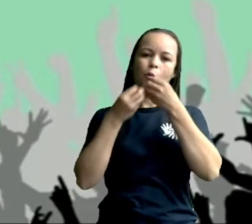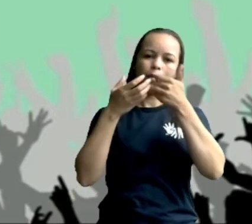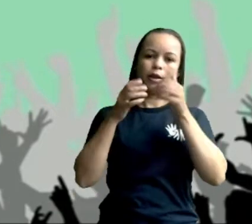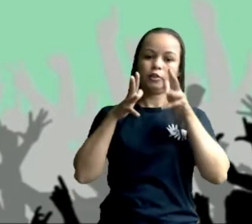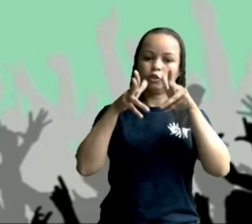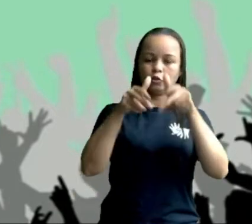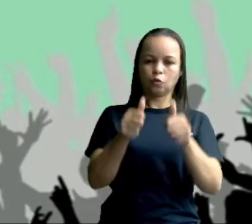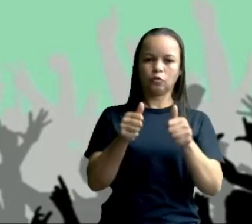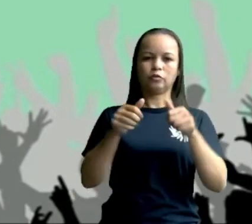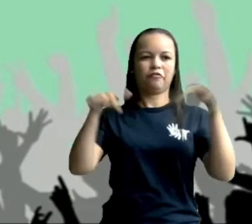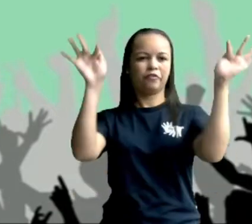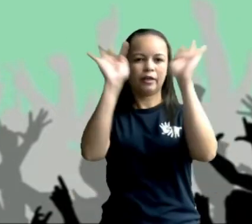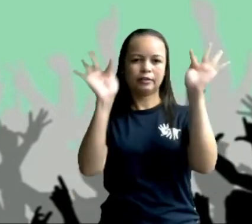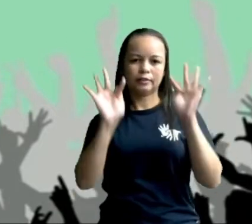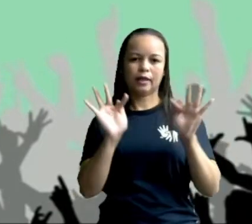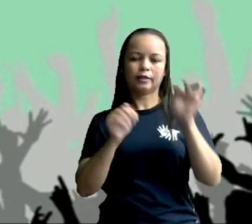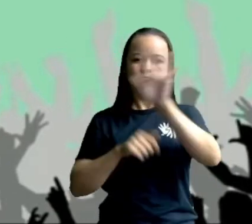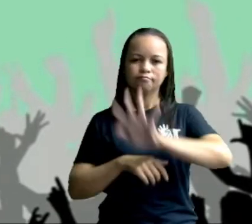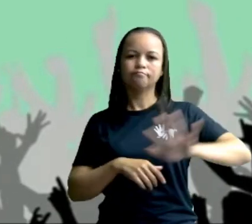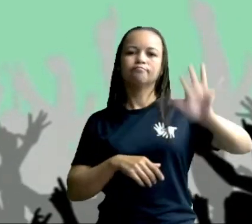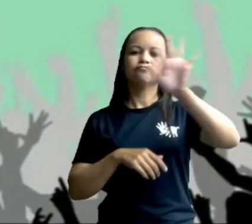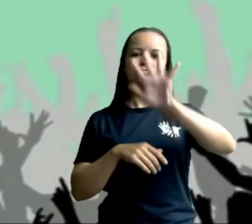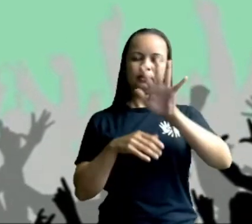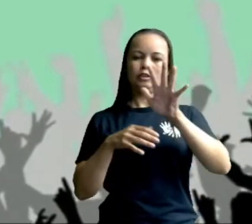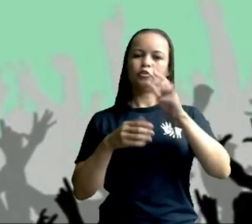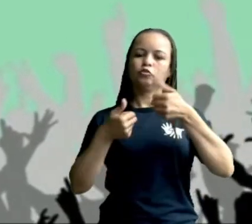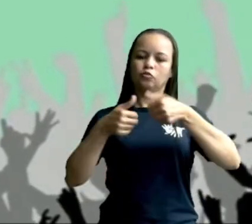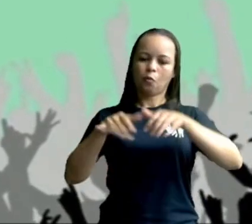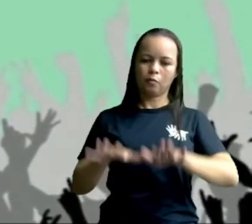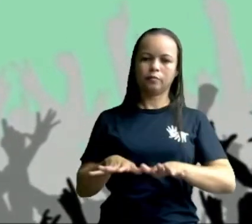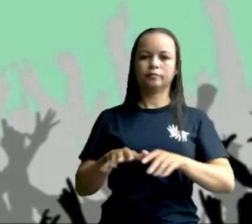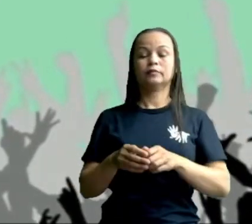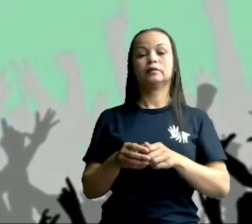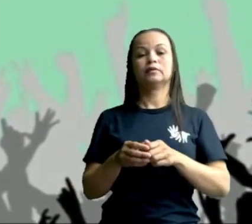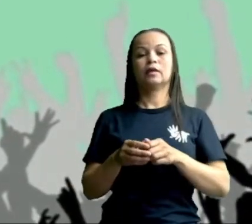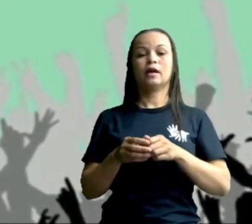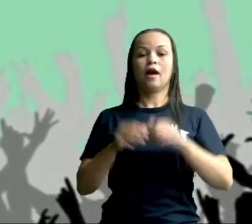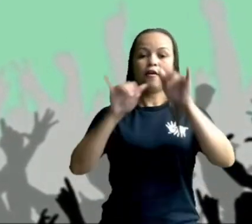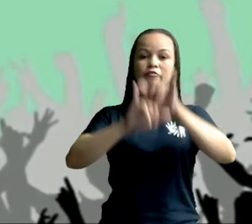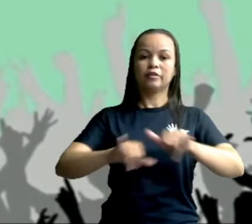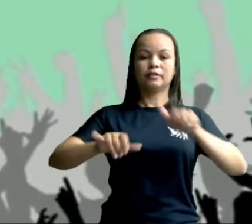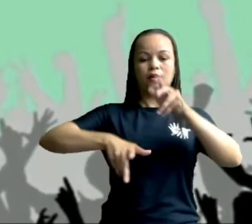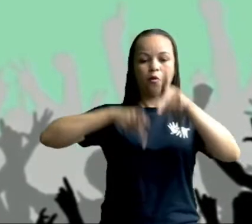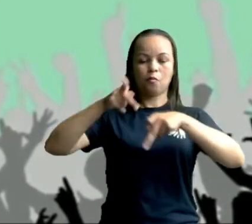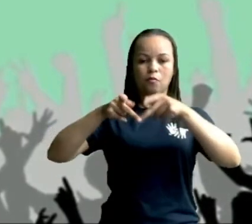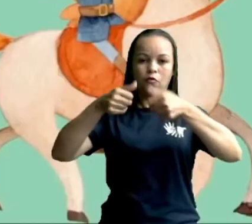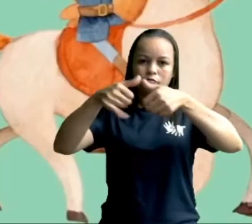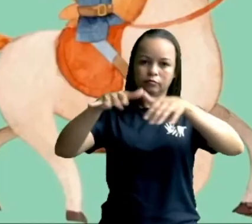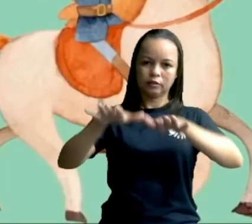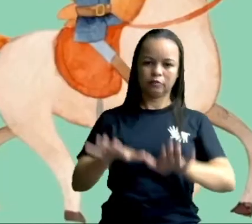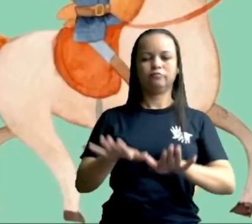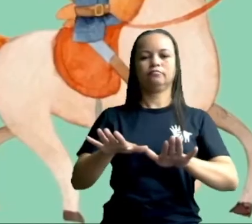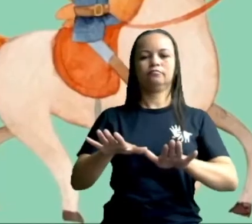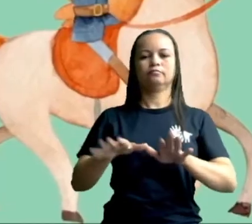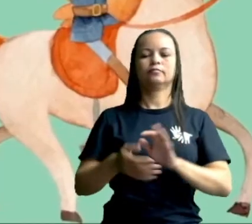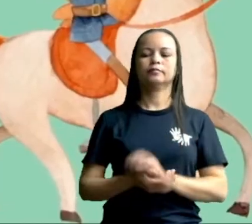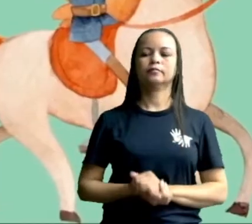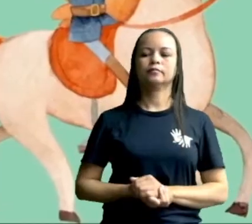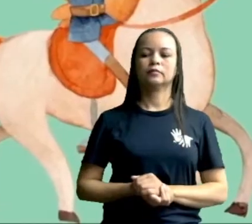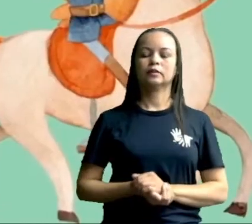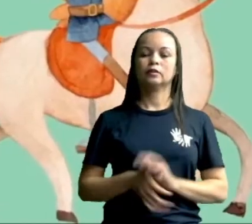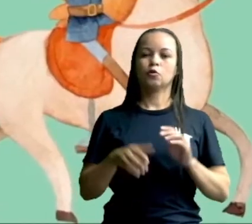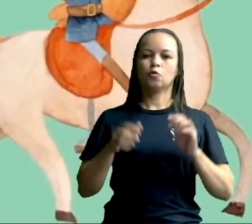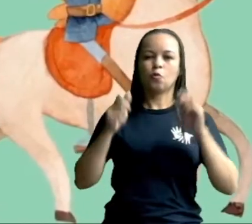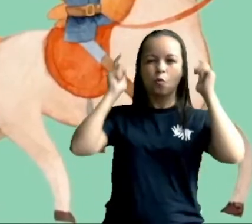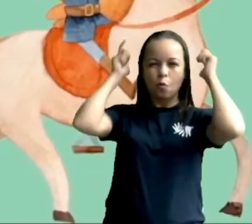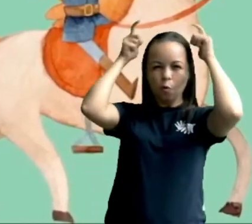todos e felicidade geral da nação, estou pronto. Digam ao povo que fico." O rei Dom